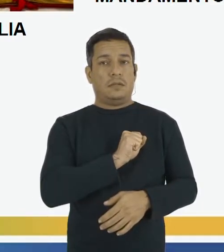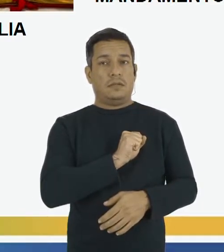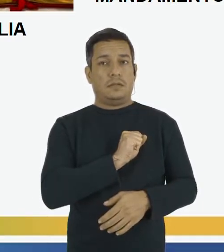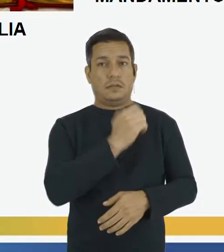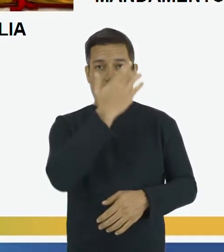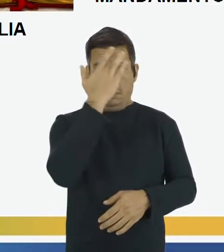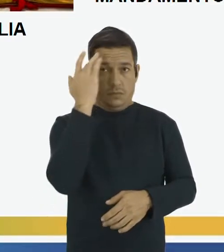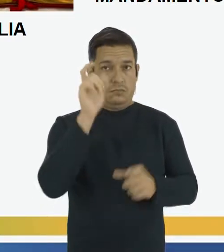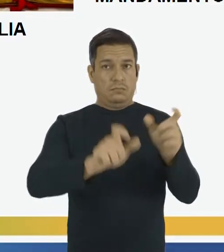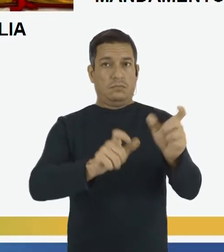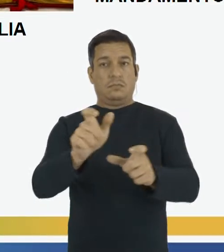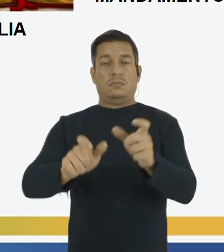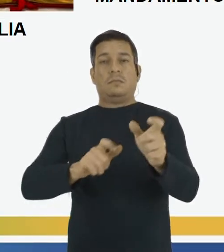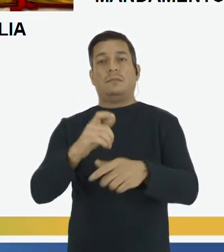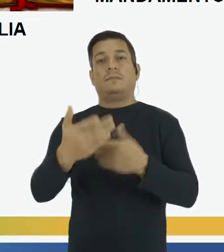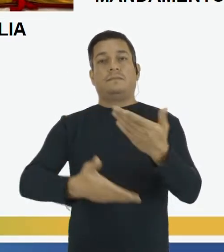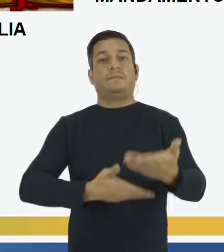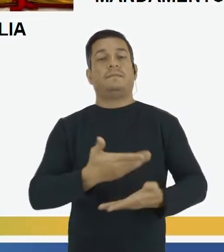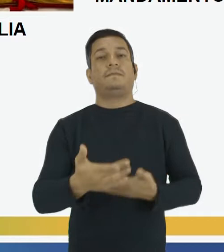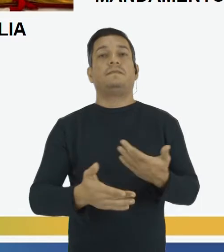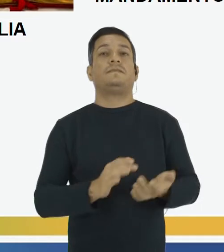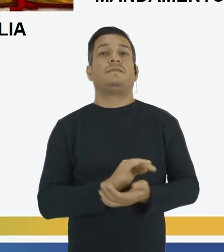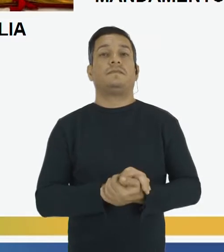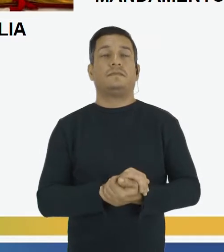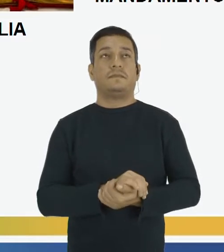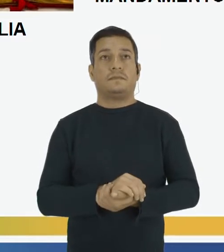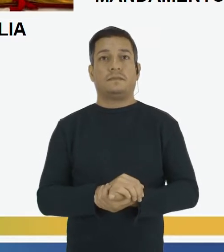outros, certo?